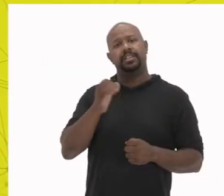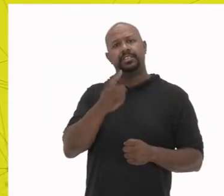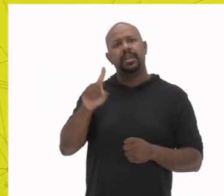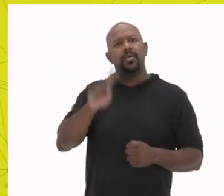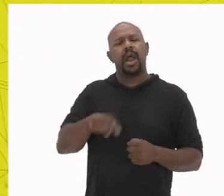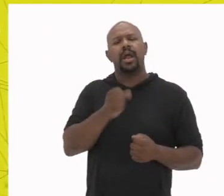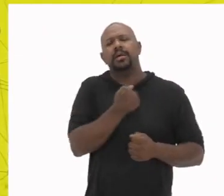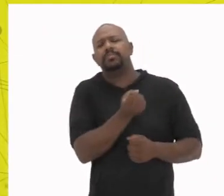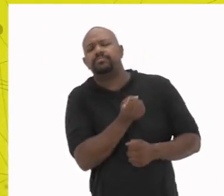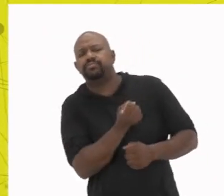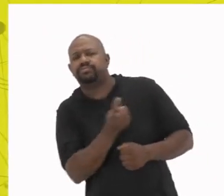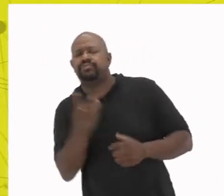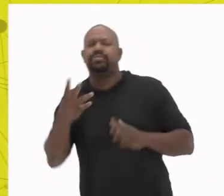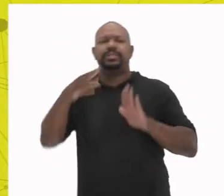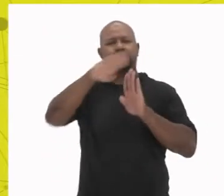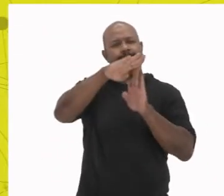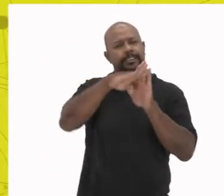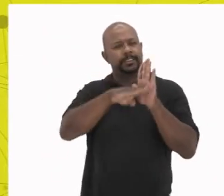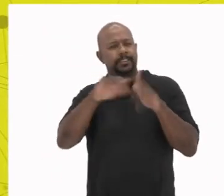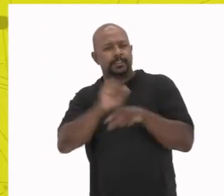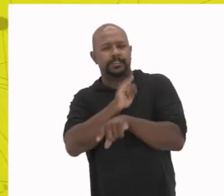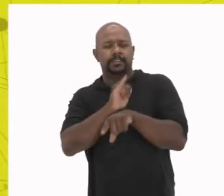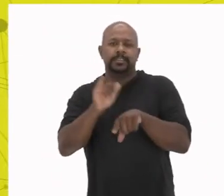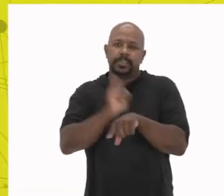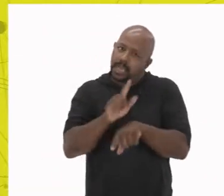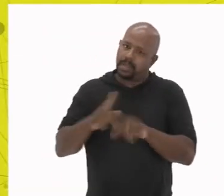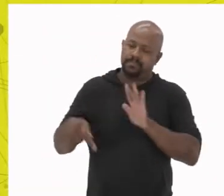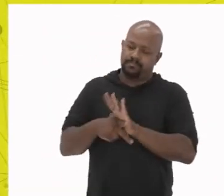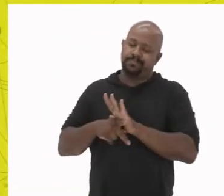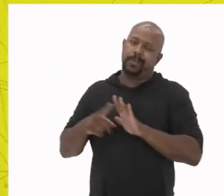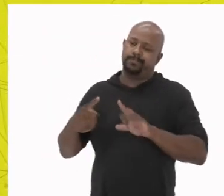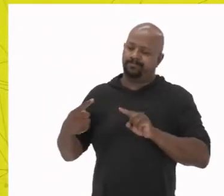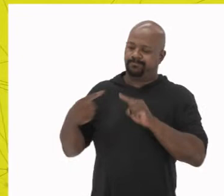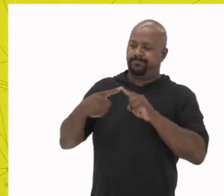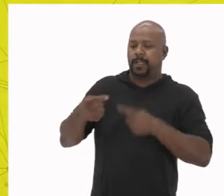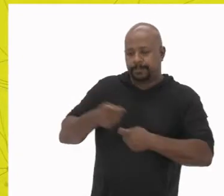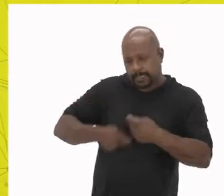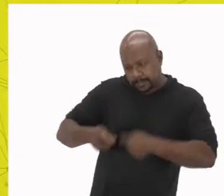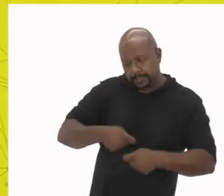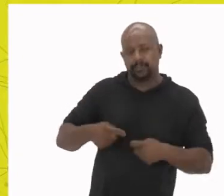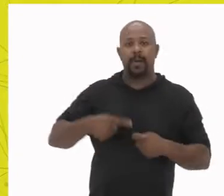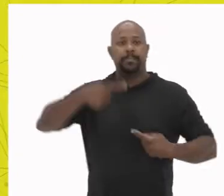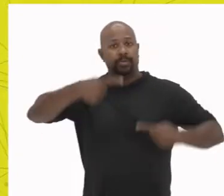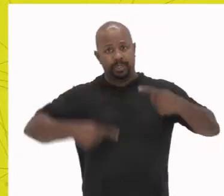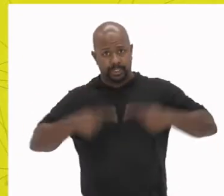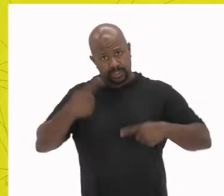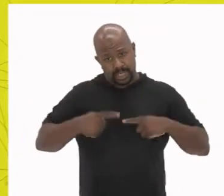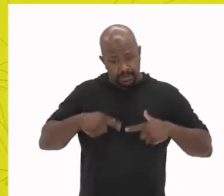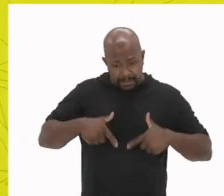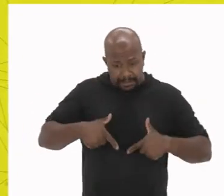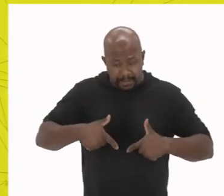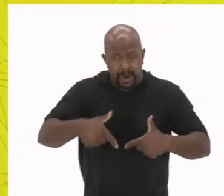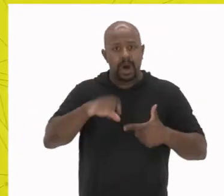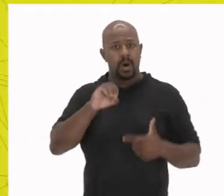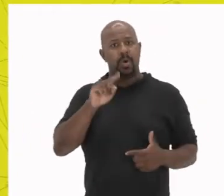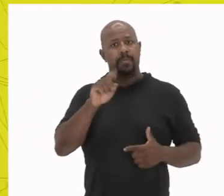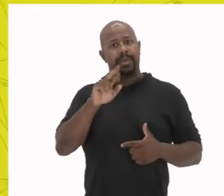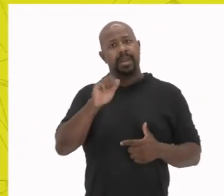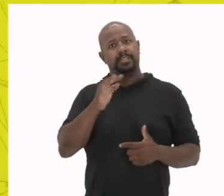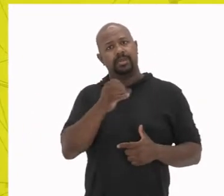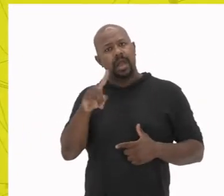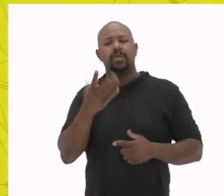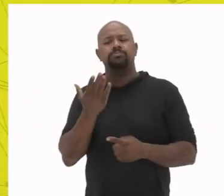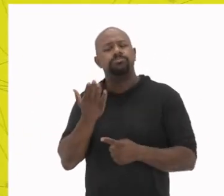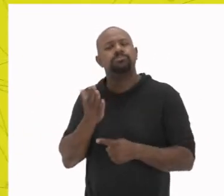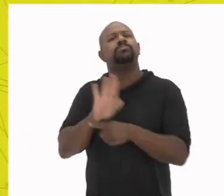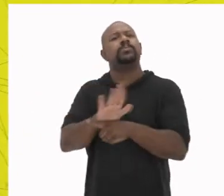Preservação é um conjunto de medidas multidisciplinares e estratégicas de ordem administrativa, política e operacional